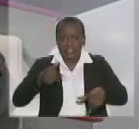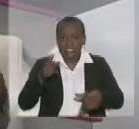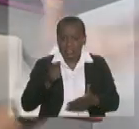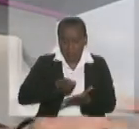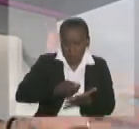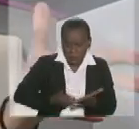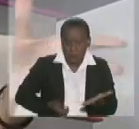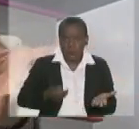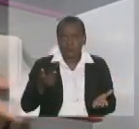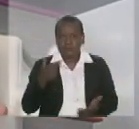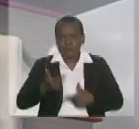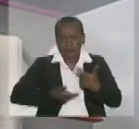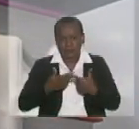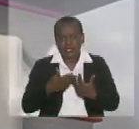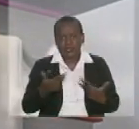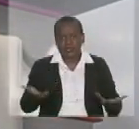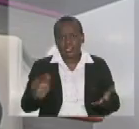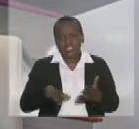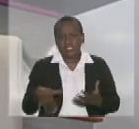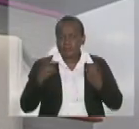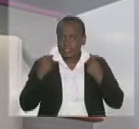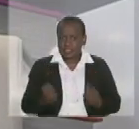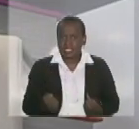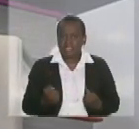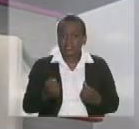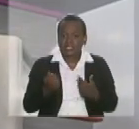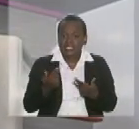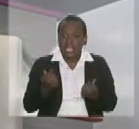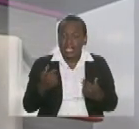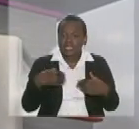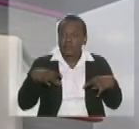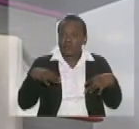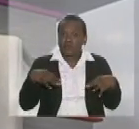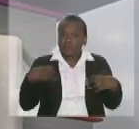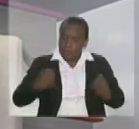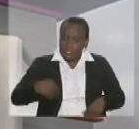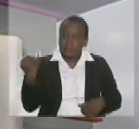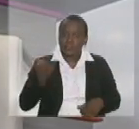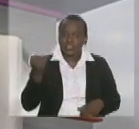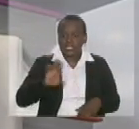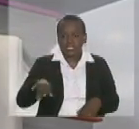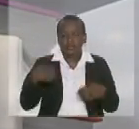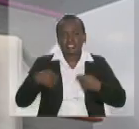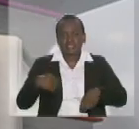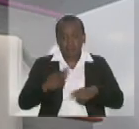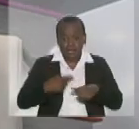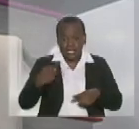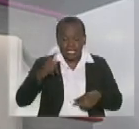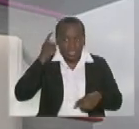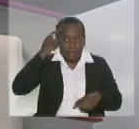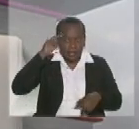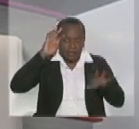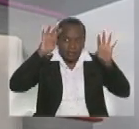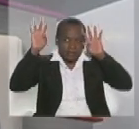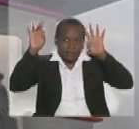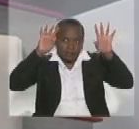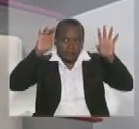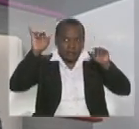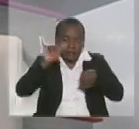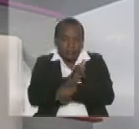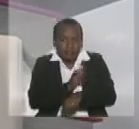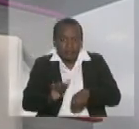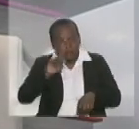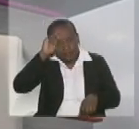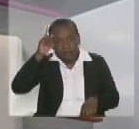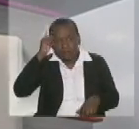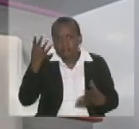atividades, ou milhões de deveres, né? Então, falta o não fazer nada. Né? O não fazer nada é importante, porque é ali que a criança está elaborando as